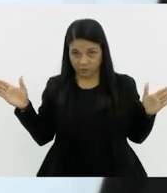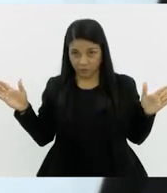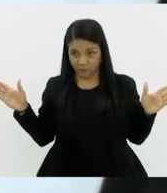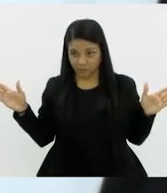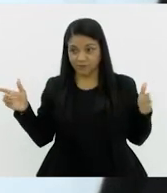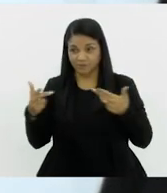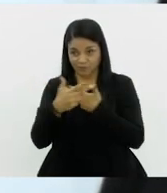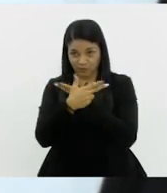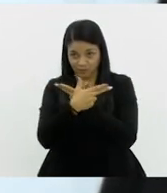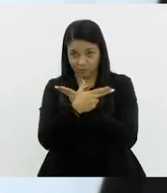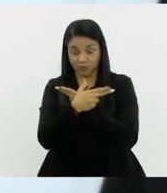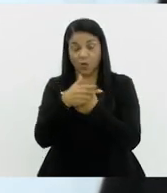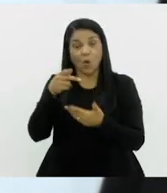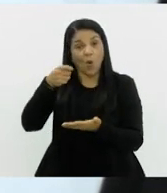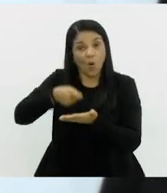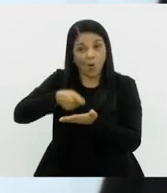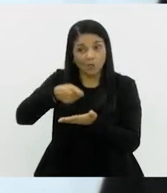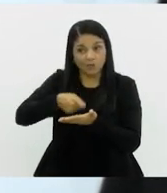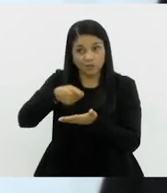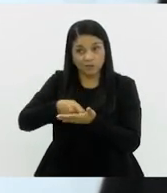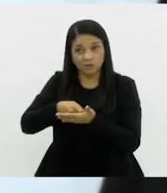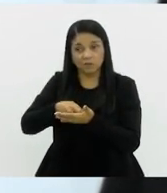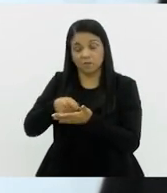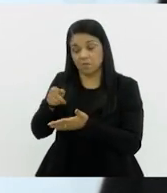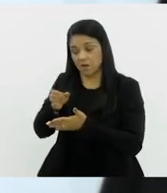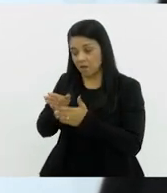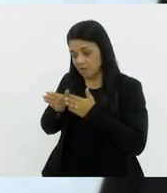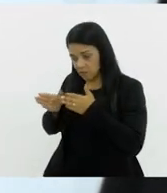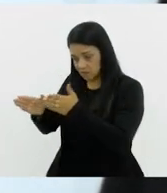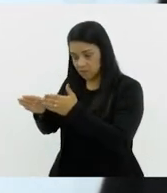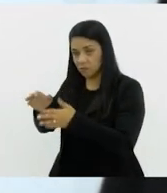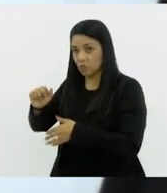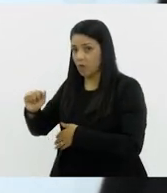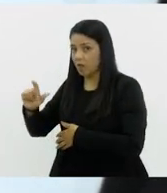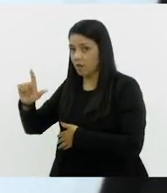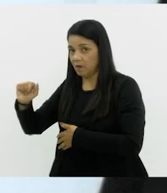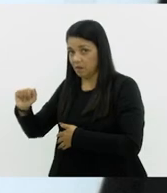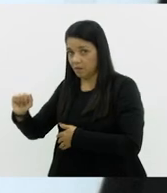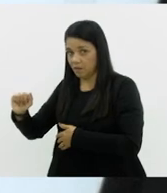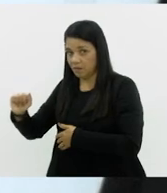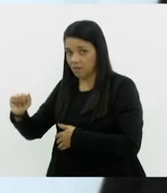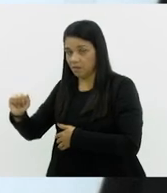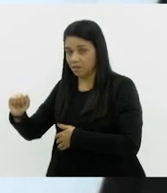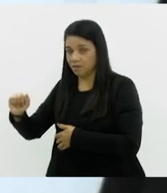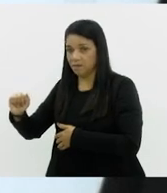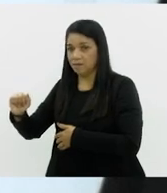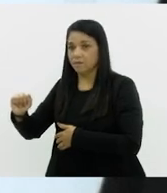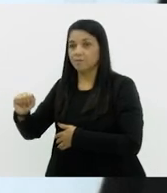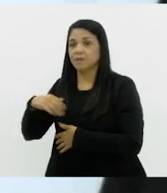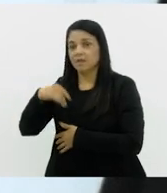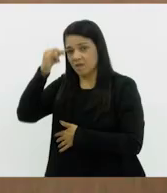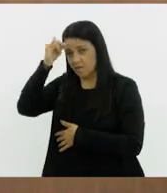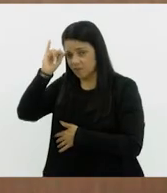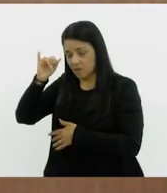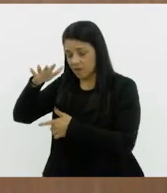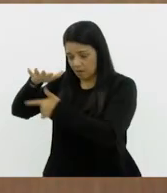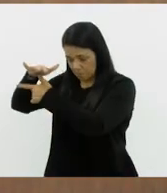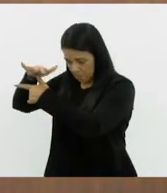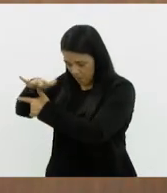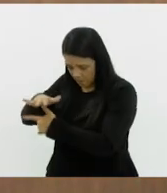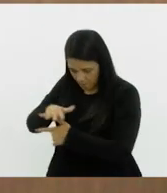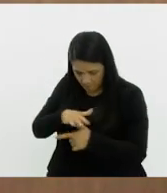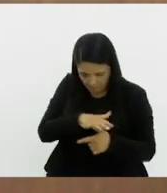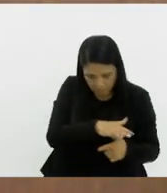dê obrigatoriamente pela posição alá, justamente para evitar que se sobrevoe baixo naquela parte